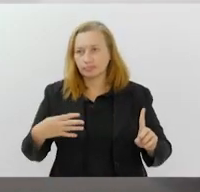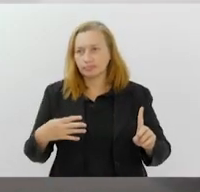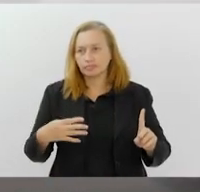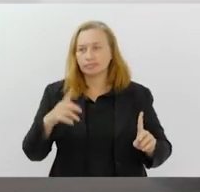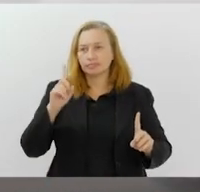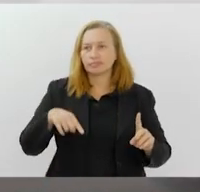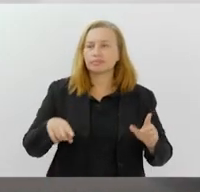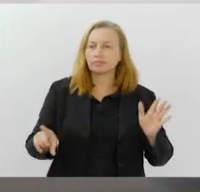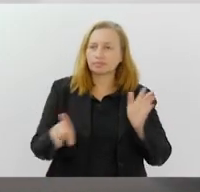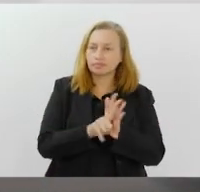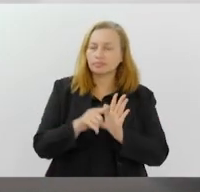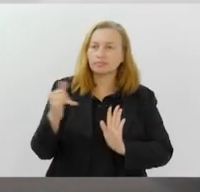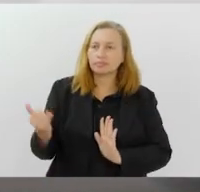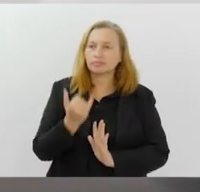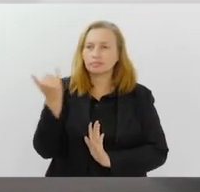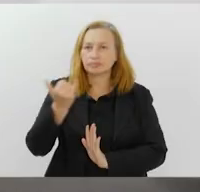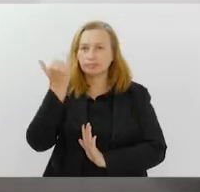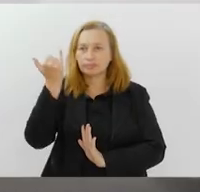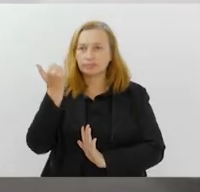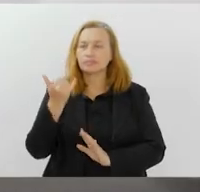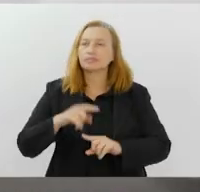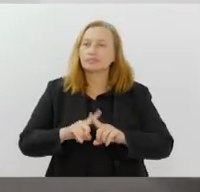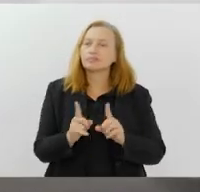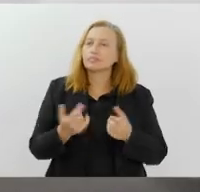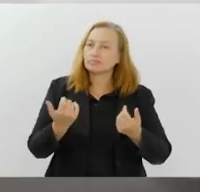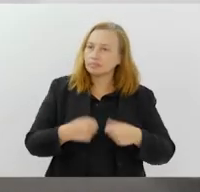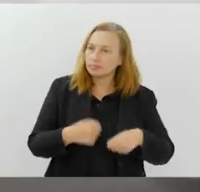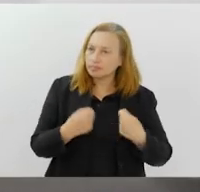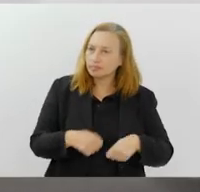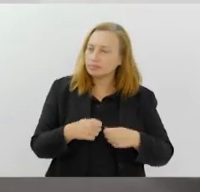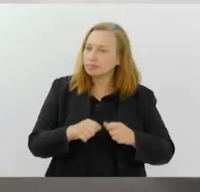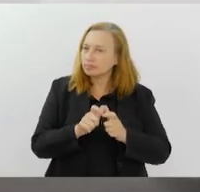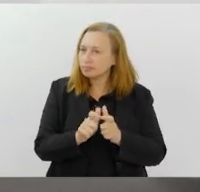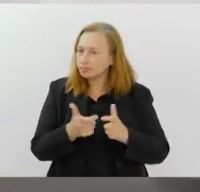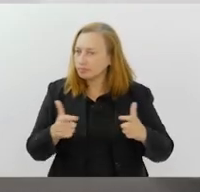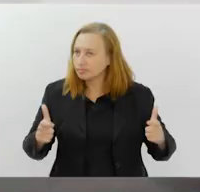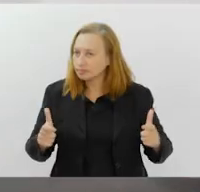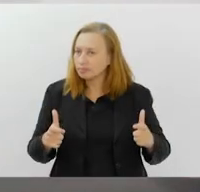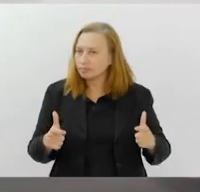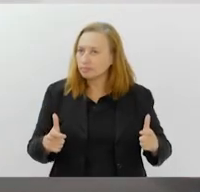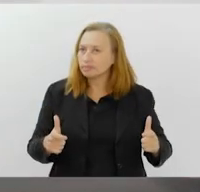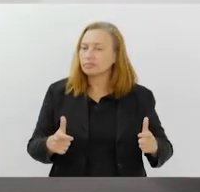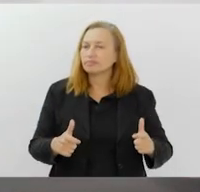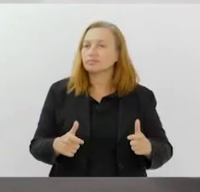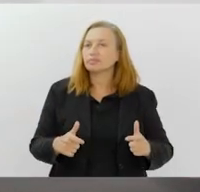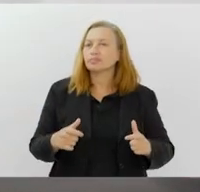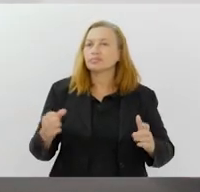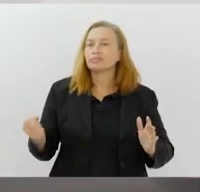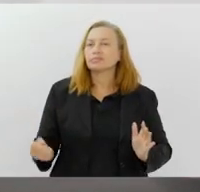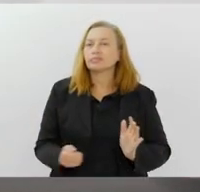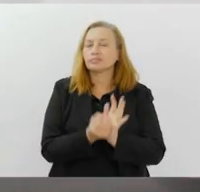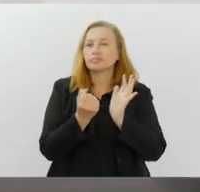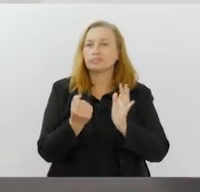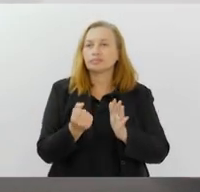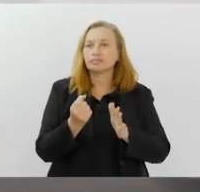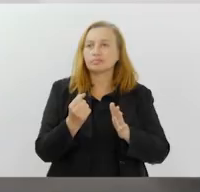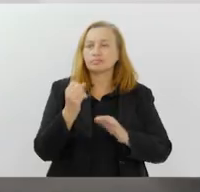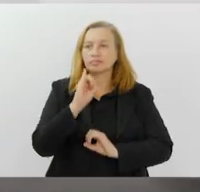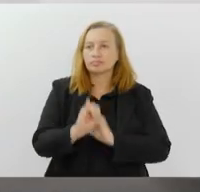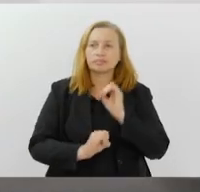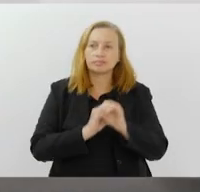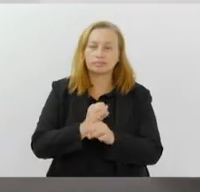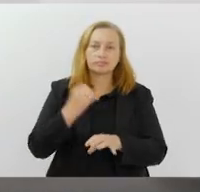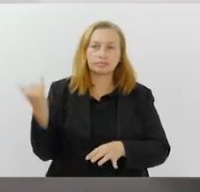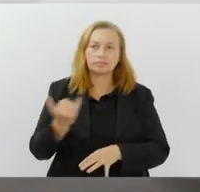legislação importantíssima mas ela precisa ser ampliada o Marco civil da internet no Brasil foi um ponto